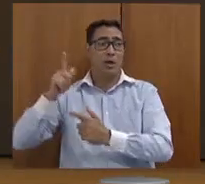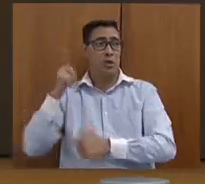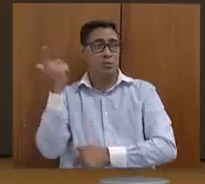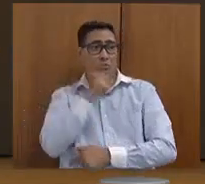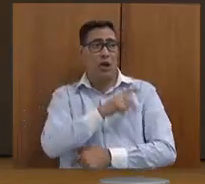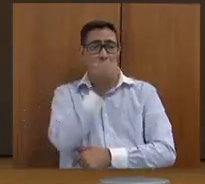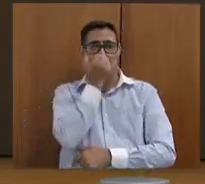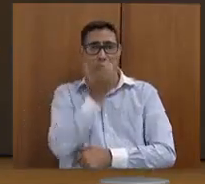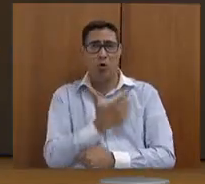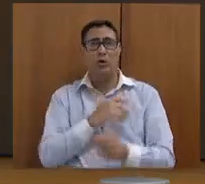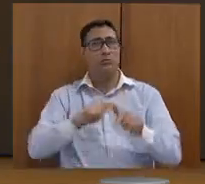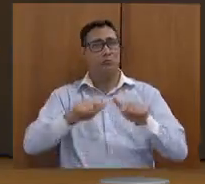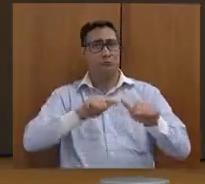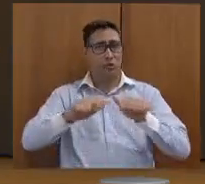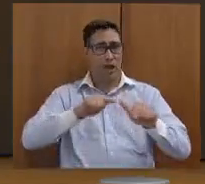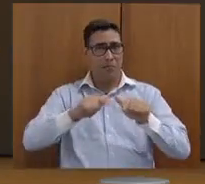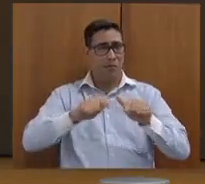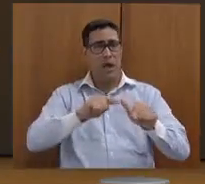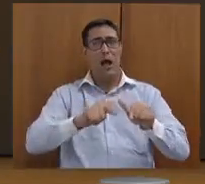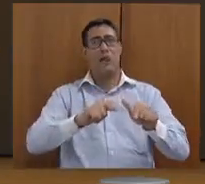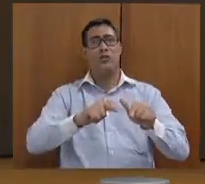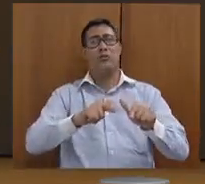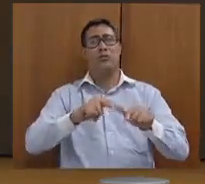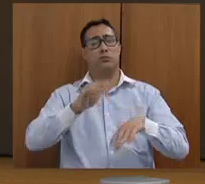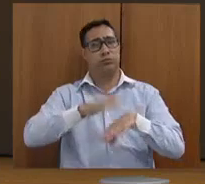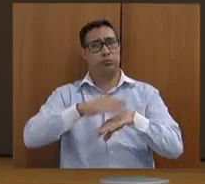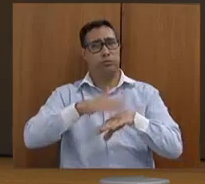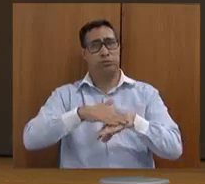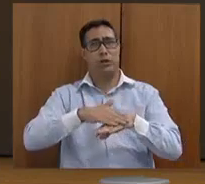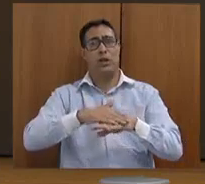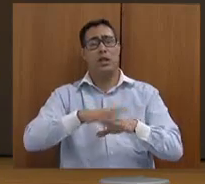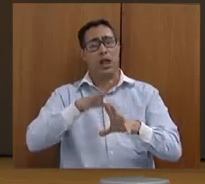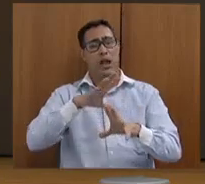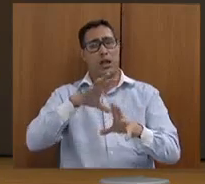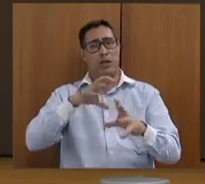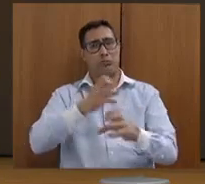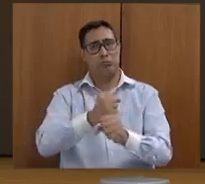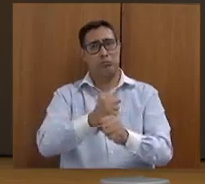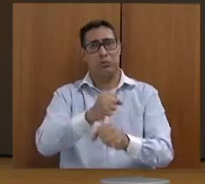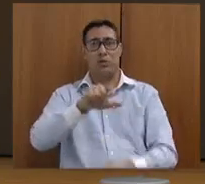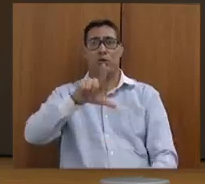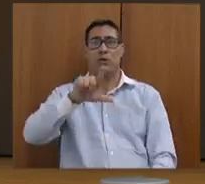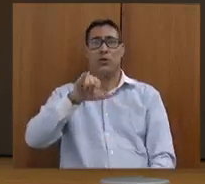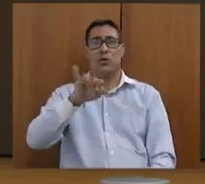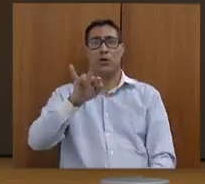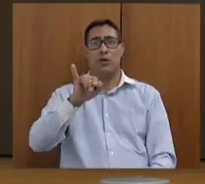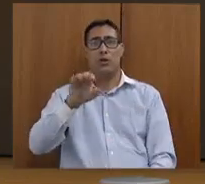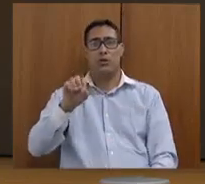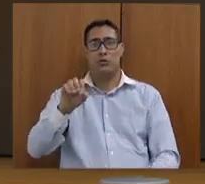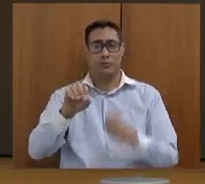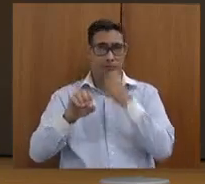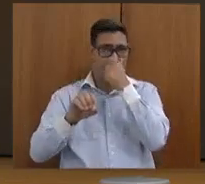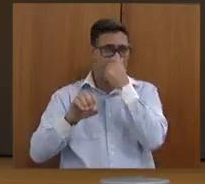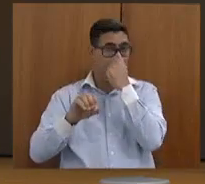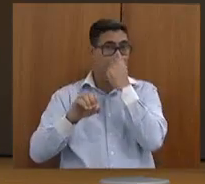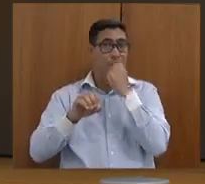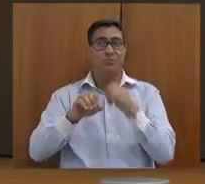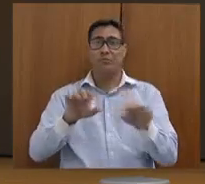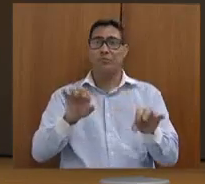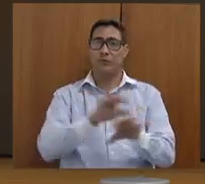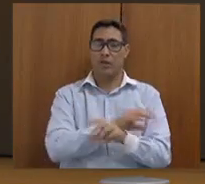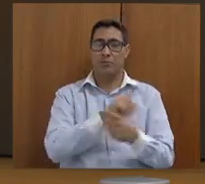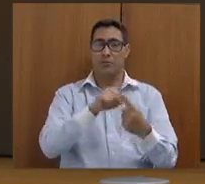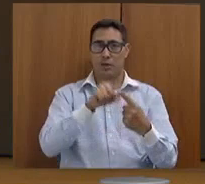nessa cadeia produtiva aí do lítio para terminar essa questão da unimontes